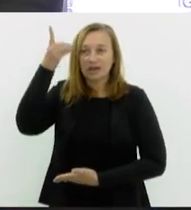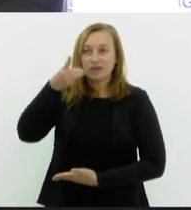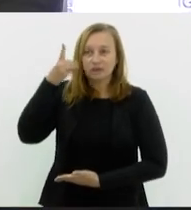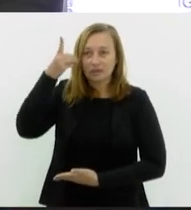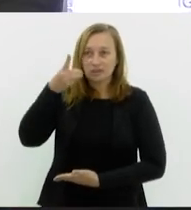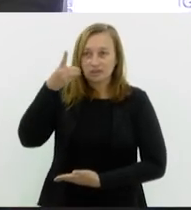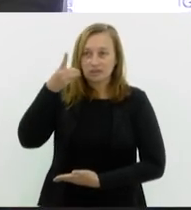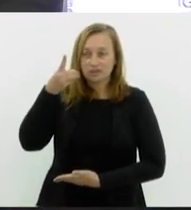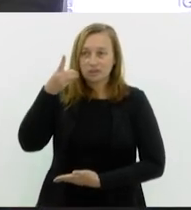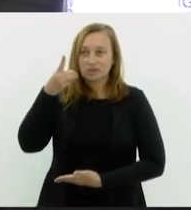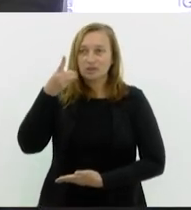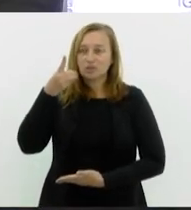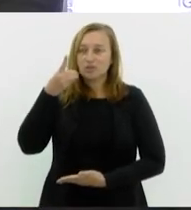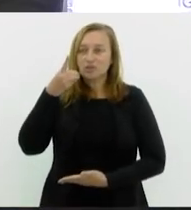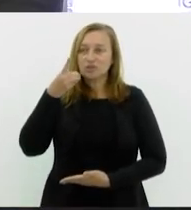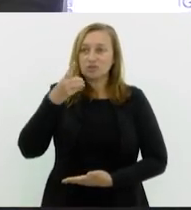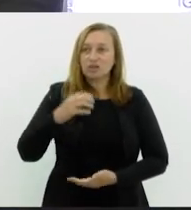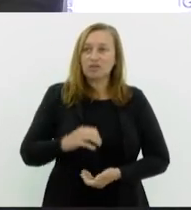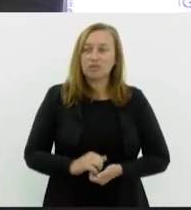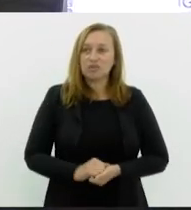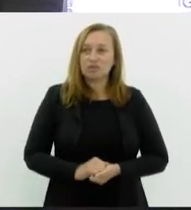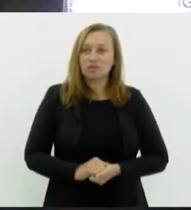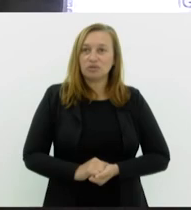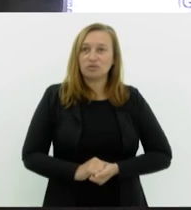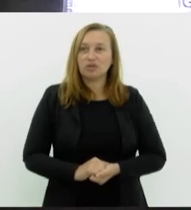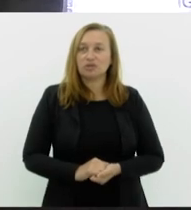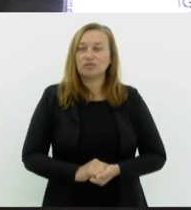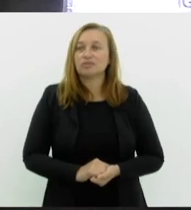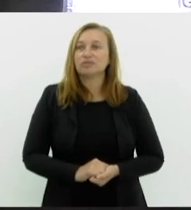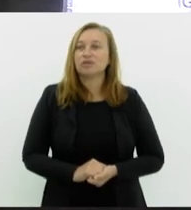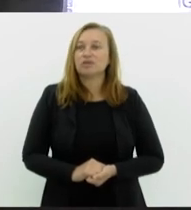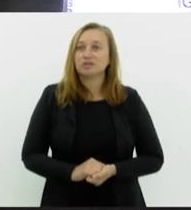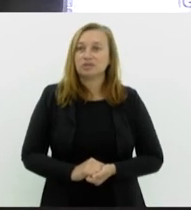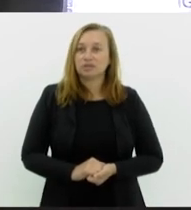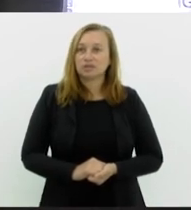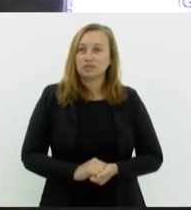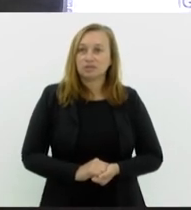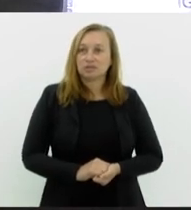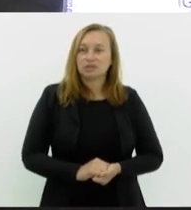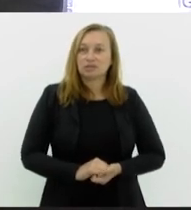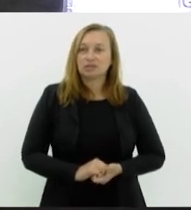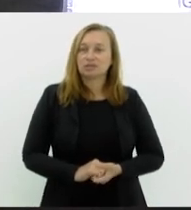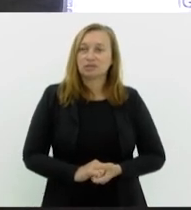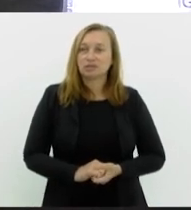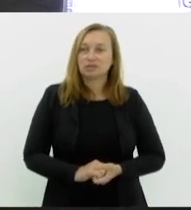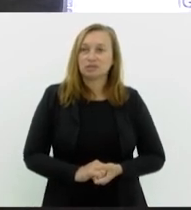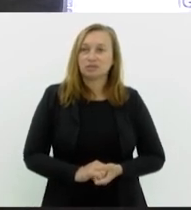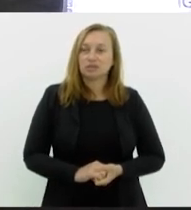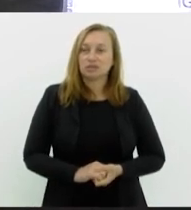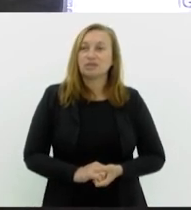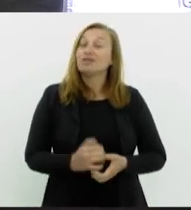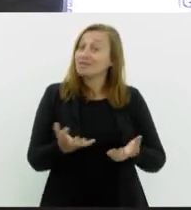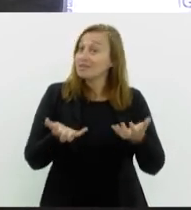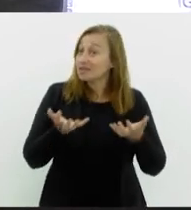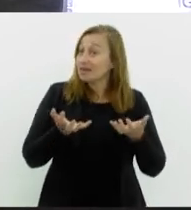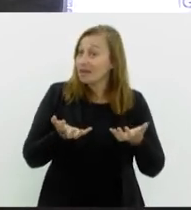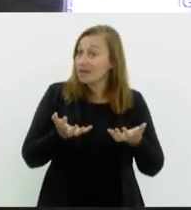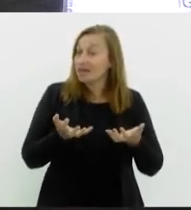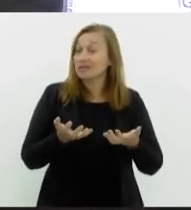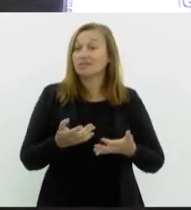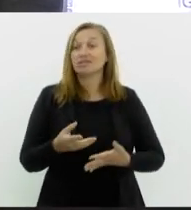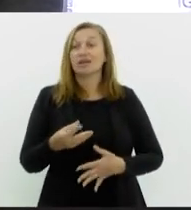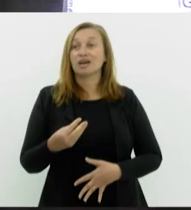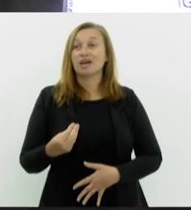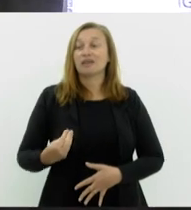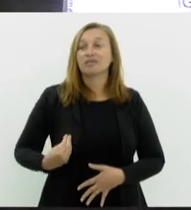possa fazer as pazes definitivamente aqui por isso, para que ele participe da entrega também. Quero registrar a presença